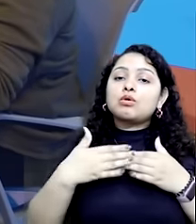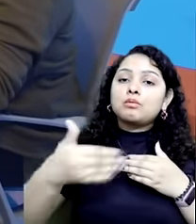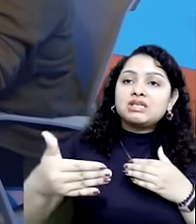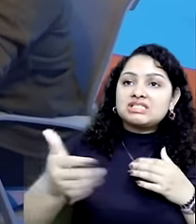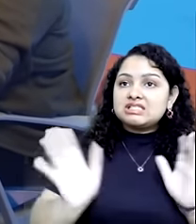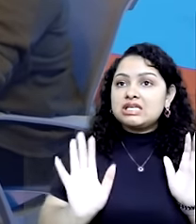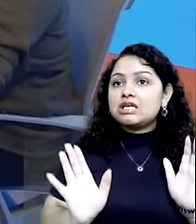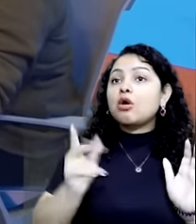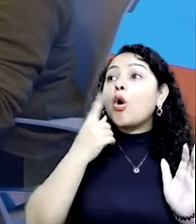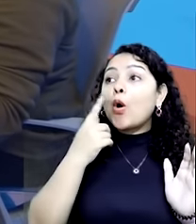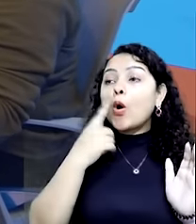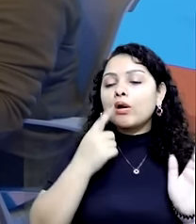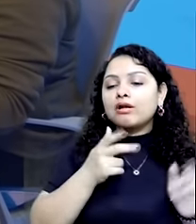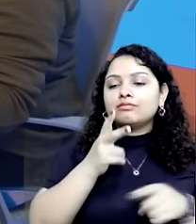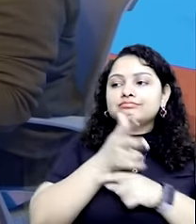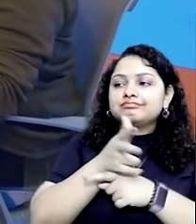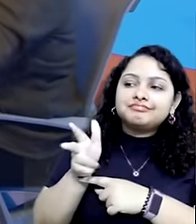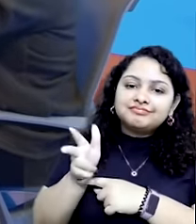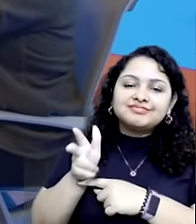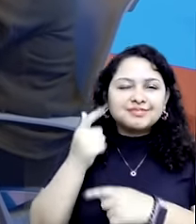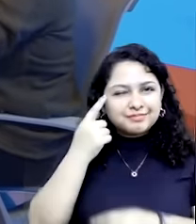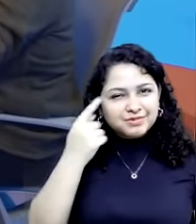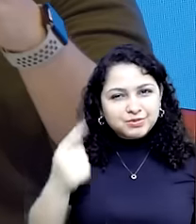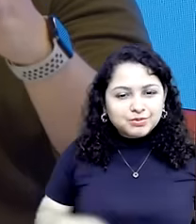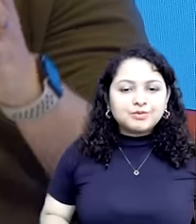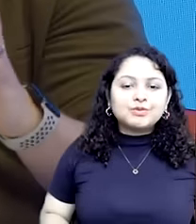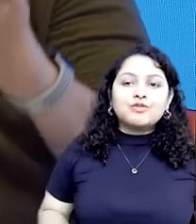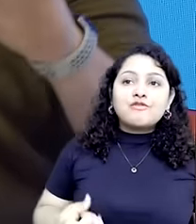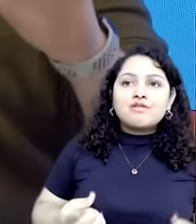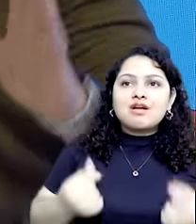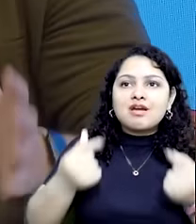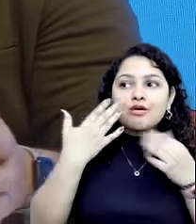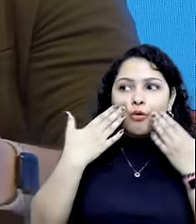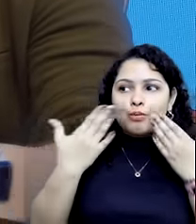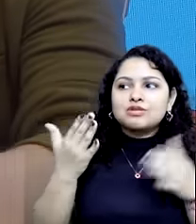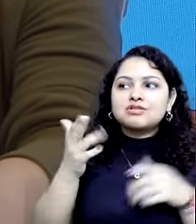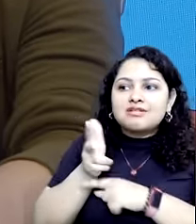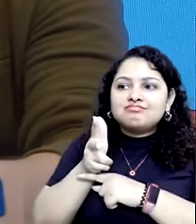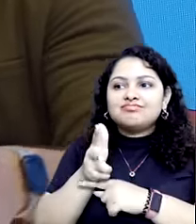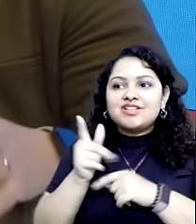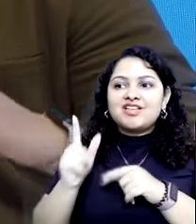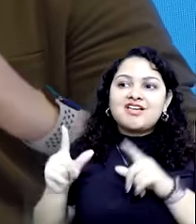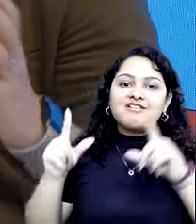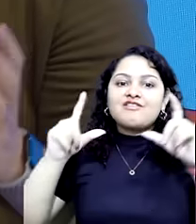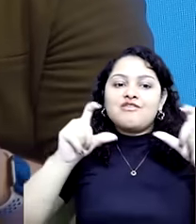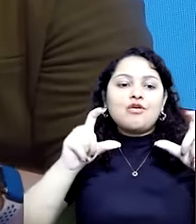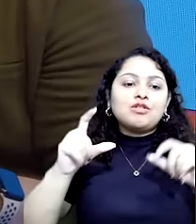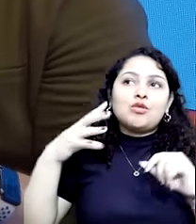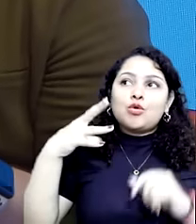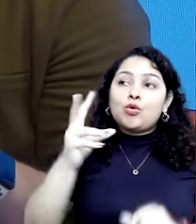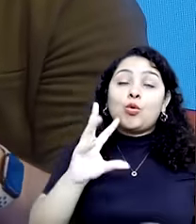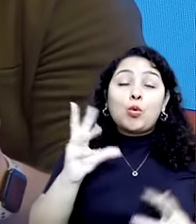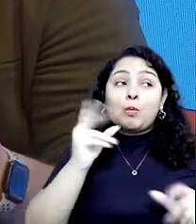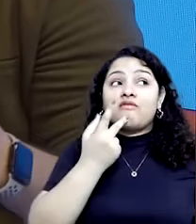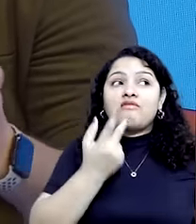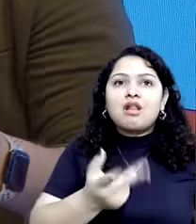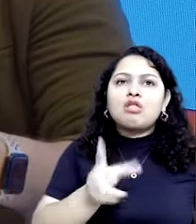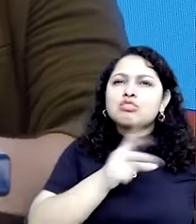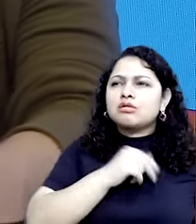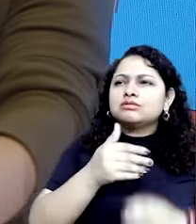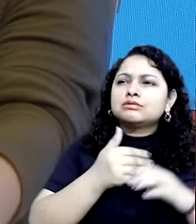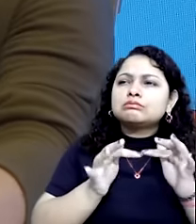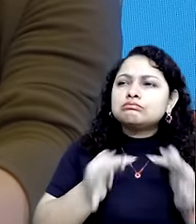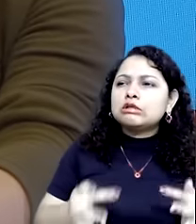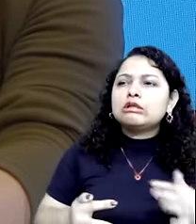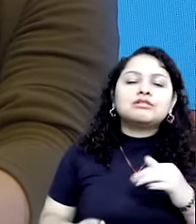assim olha só e aí né você já imagina quando eu ficar rico Ah eu vou colocar aquela foto todo mundo vai dizer Nossa que humilde como quando eu